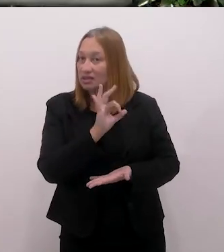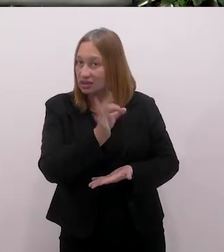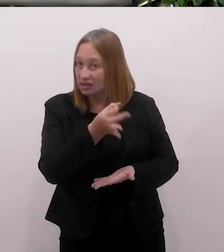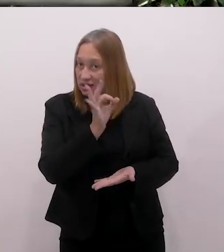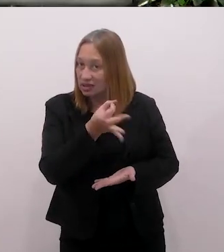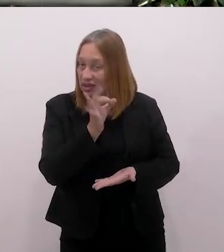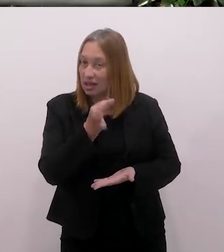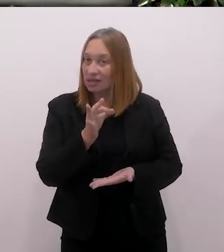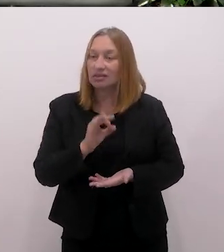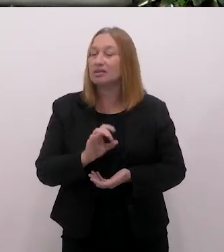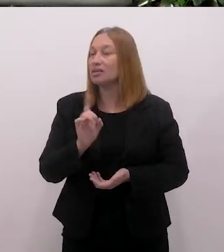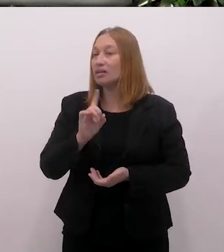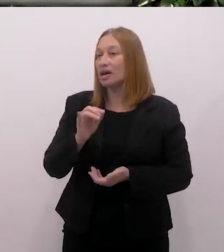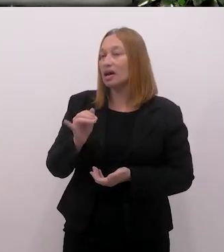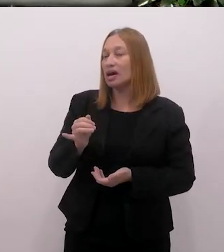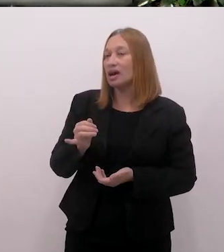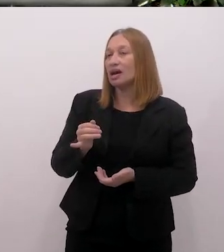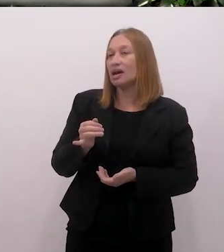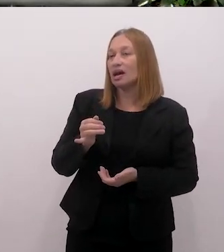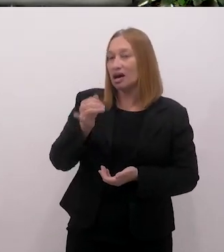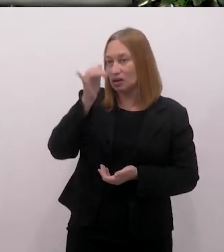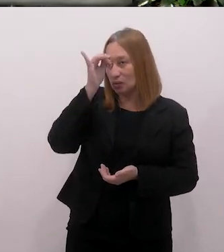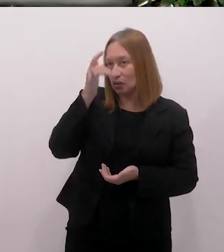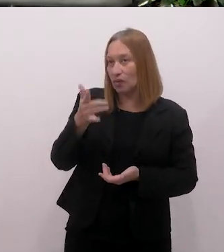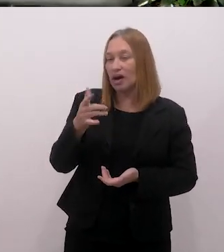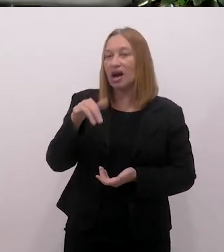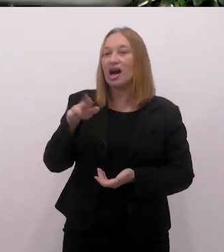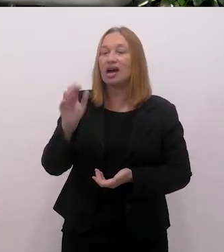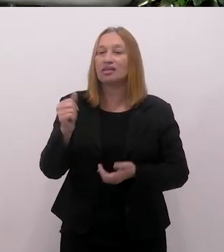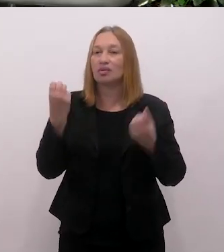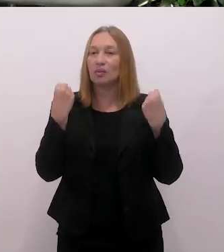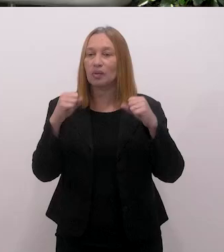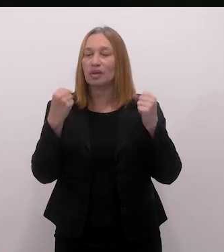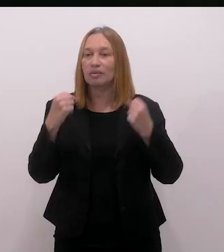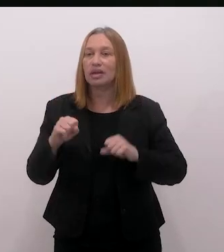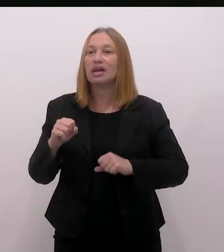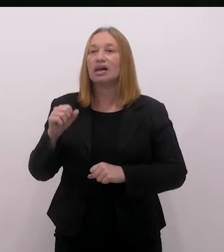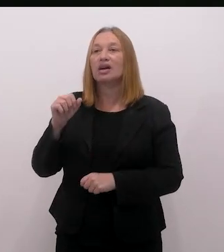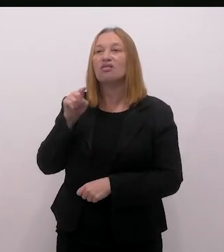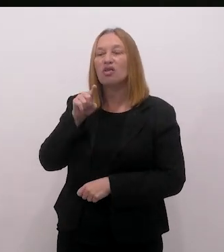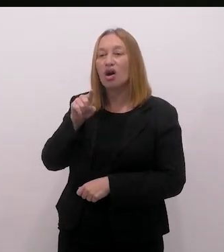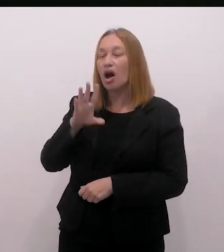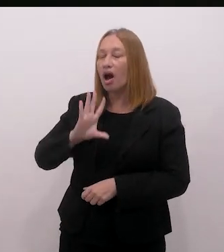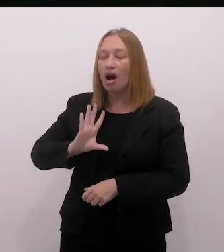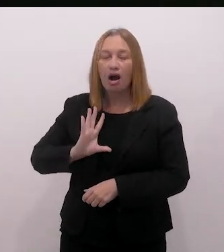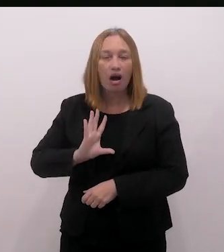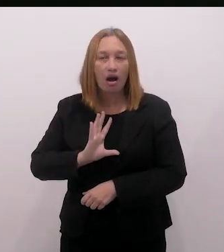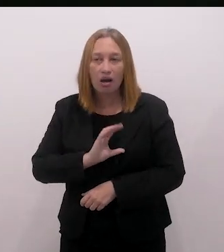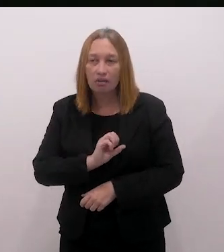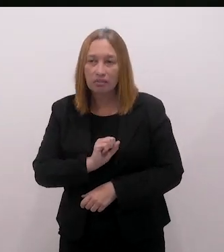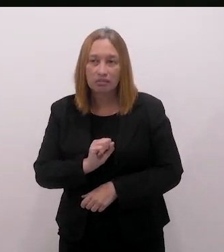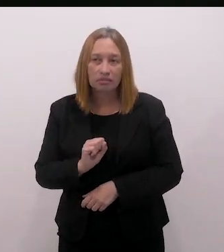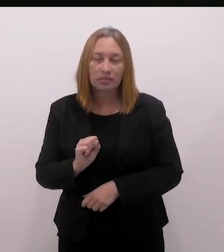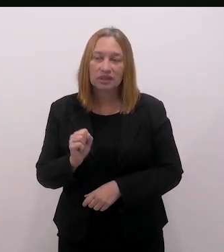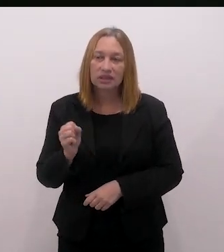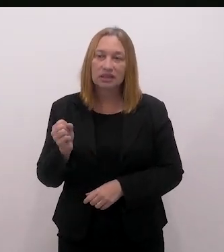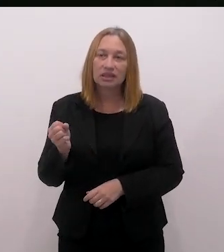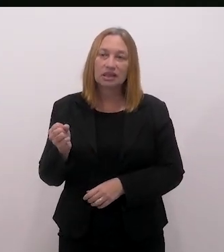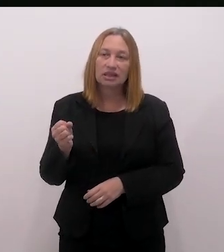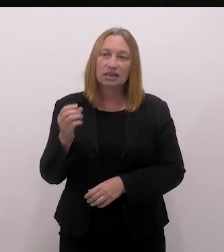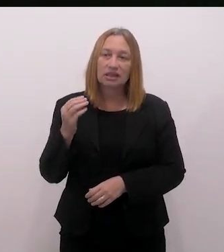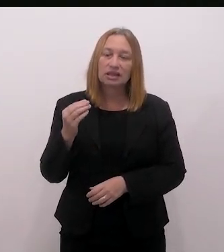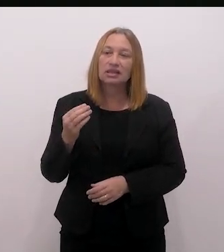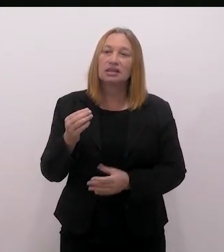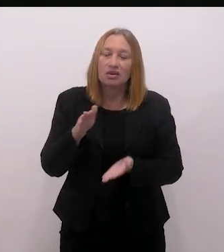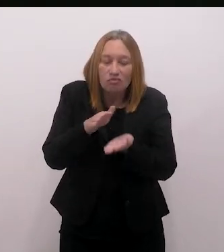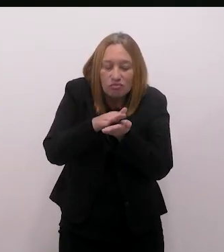Não à toa levou a Ana para academia. O que você anda lendo? Tem um livro que eu acho uma delícia, também um bocadinho